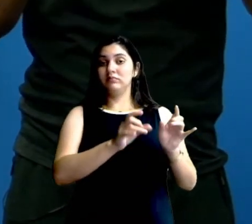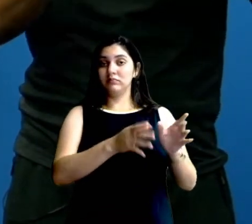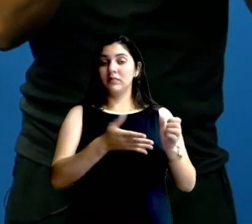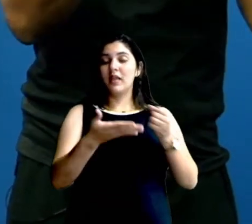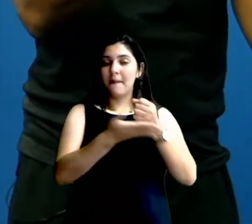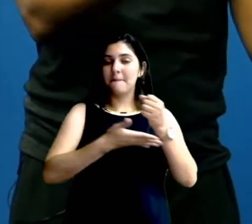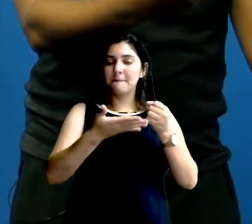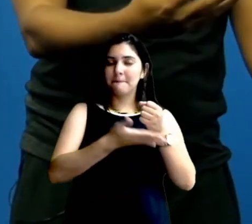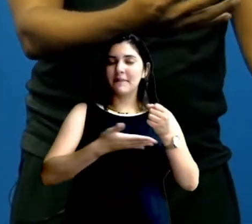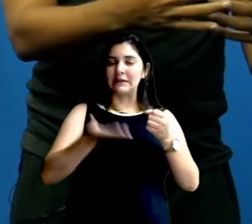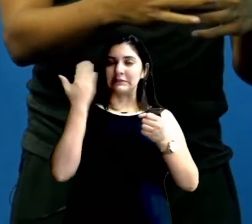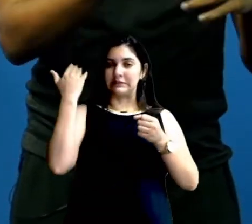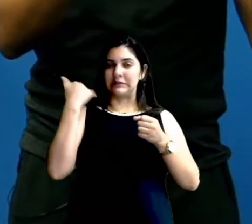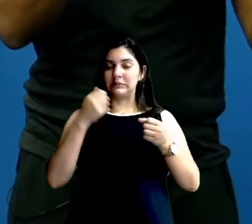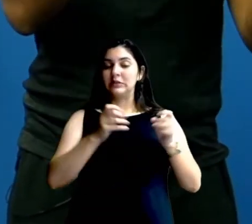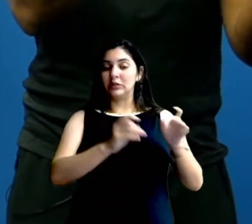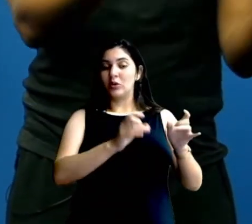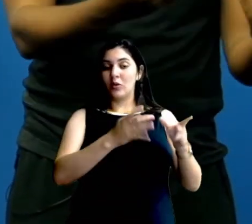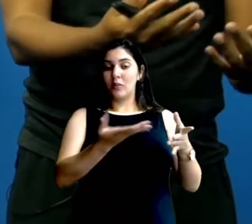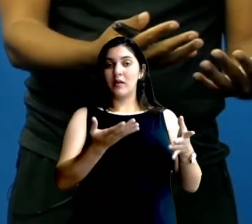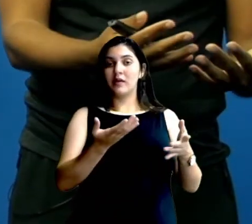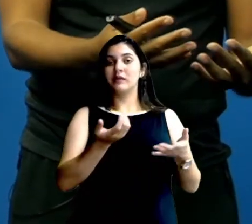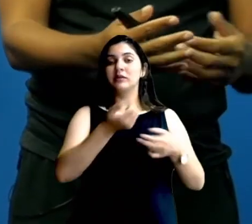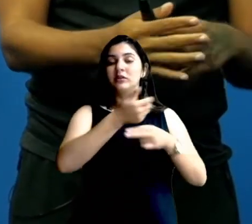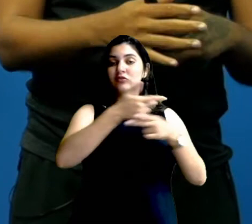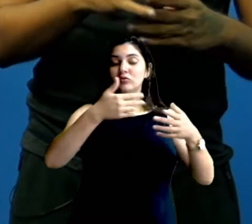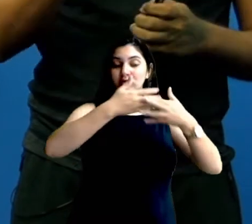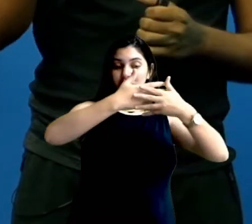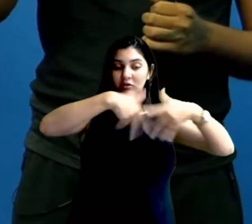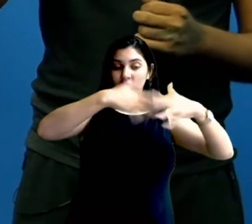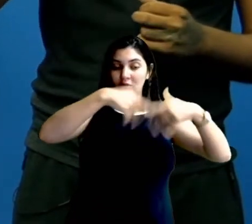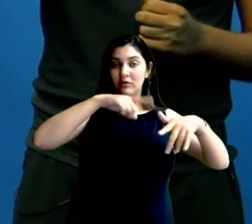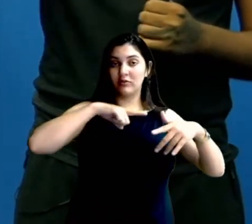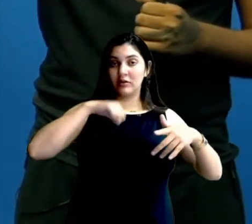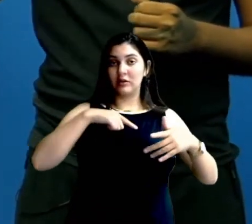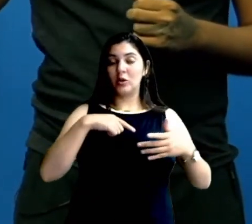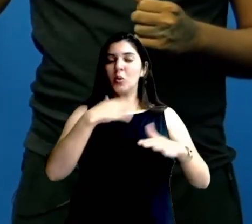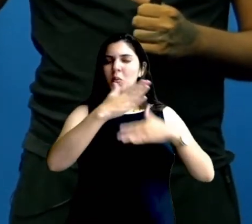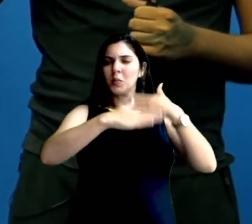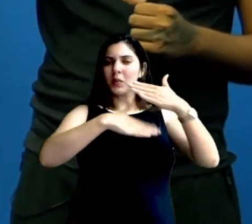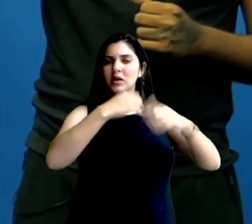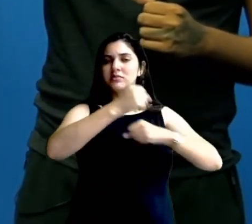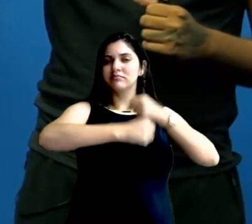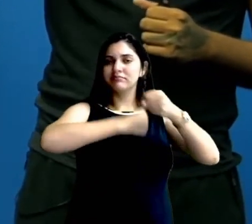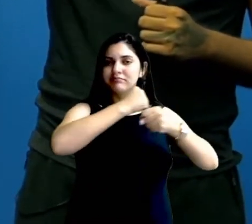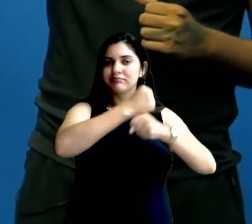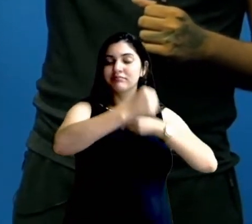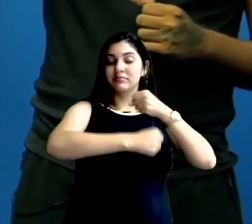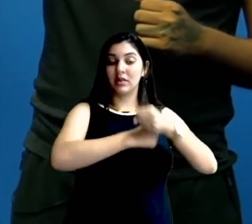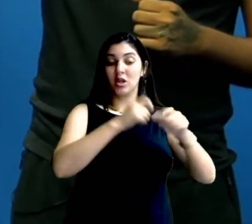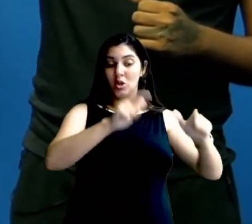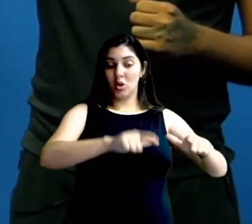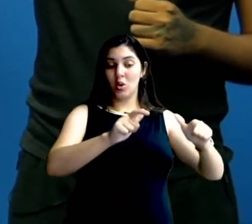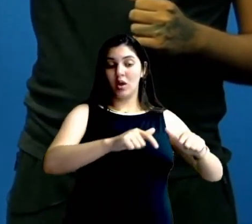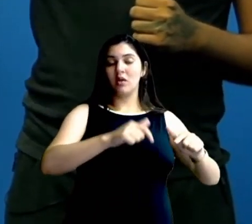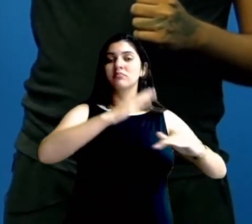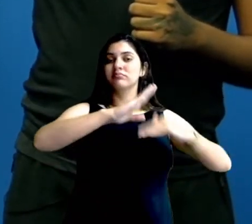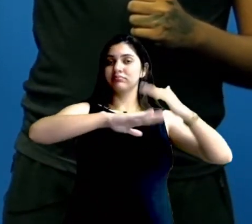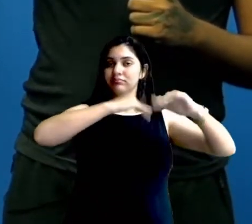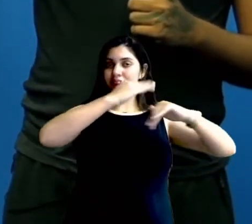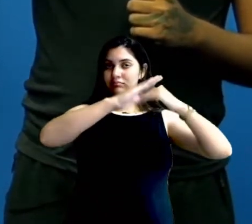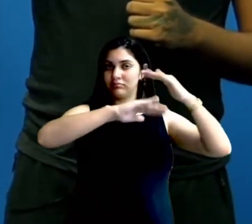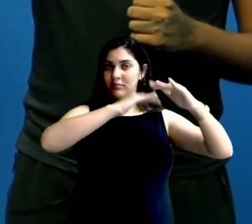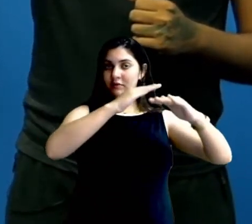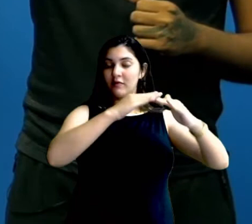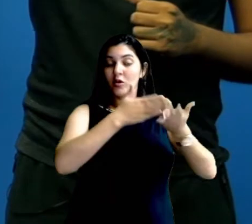deles é do Comércio daqueles produtos né dos recursos naturais que eles obtinham então como passar do tempo essa região ela começou a se desenvolver